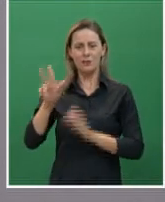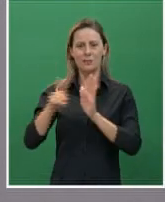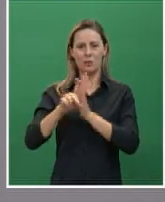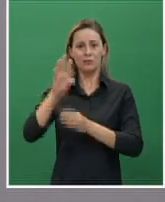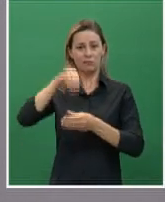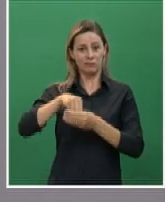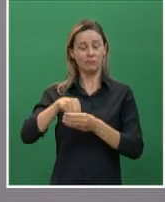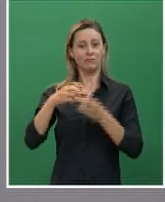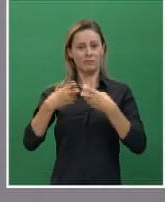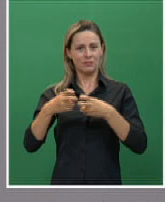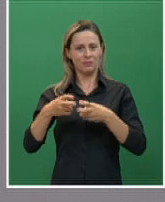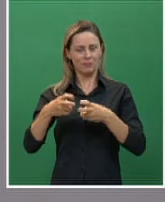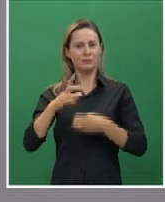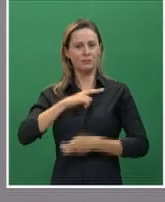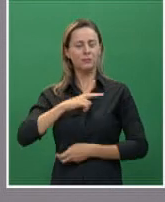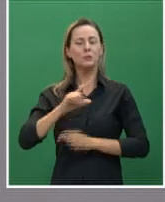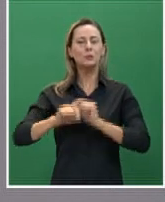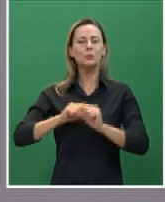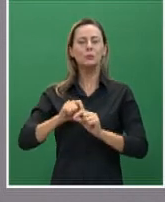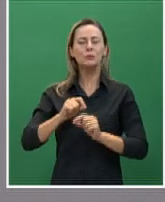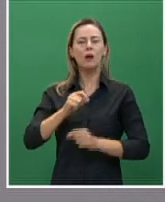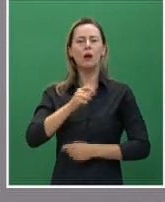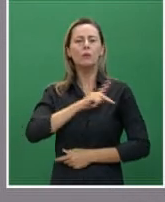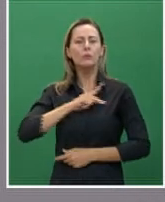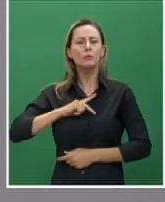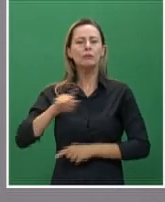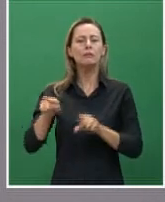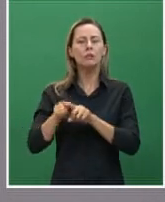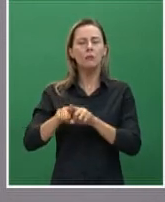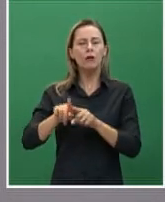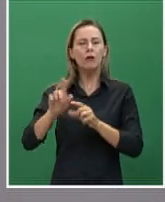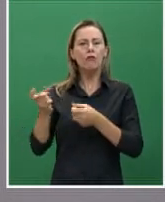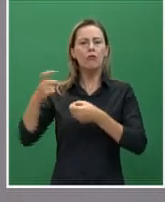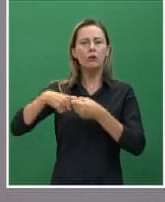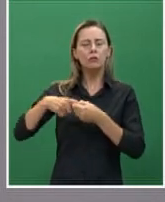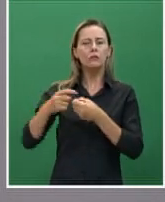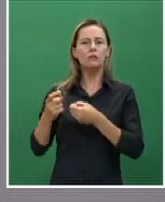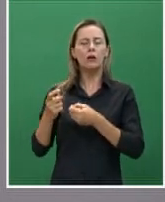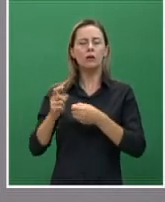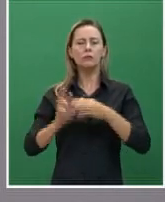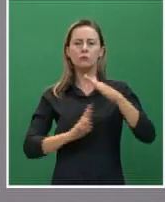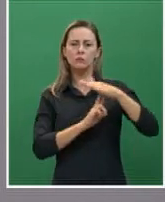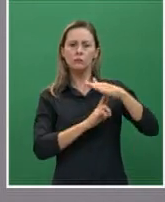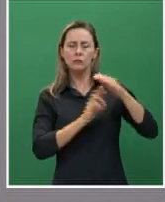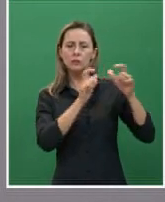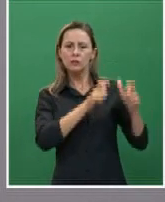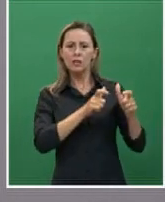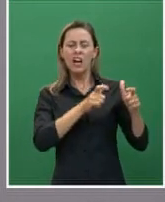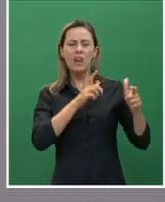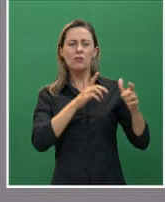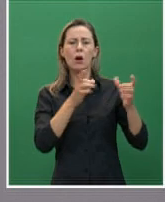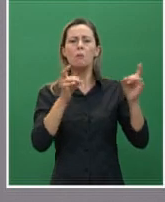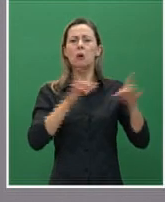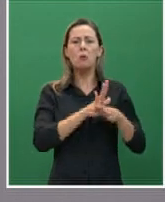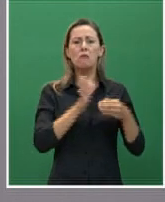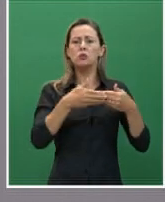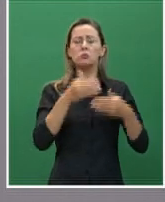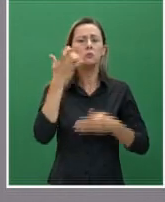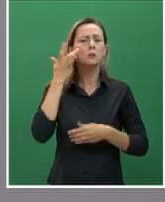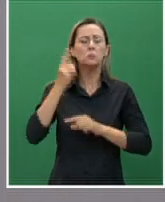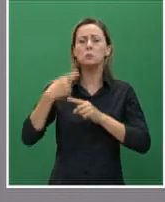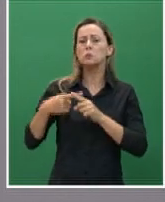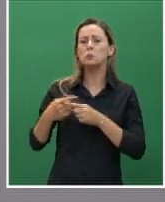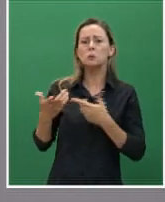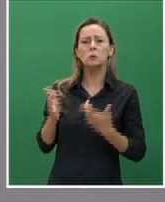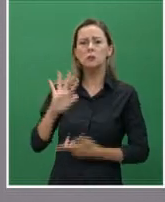especialmente as linhas nas linhas troncais de movimento retomarmos as estações de pré-embarque é que foram desativados não sei o que